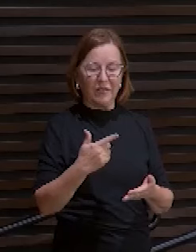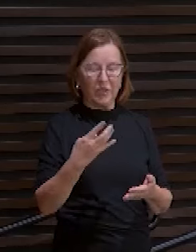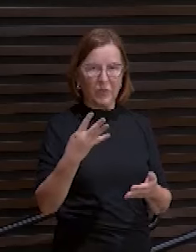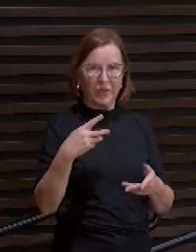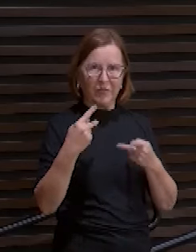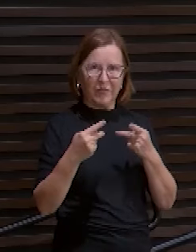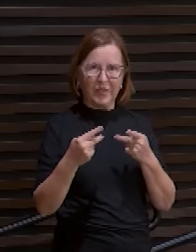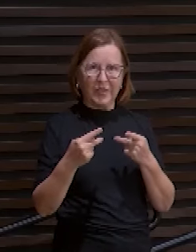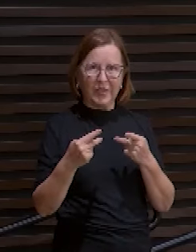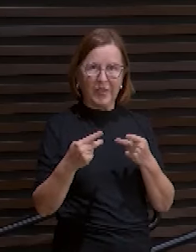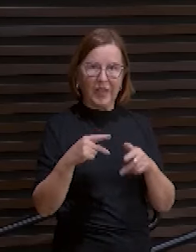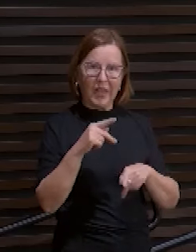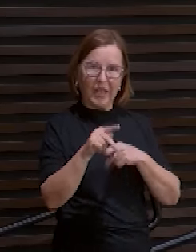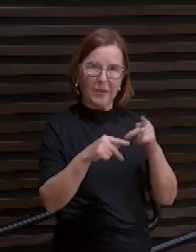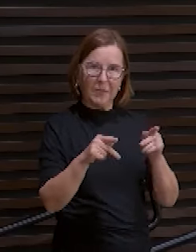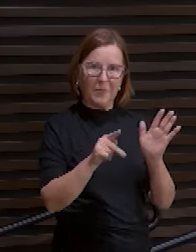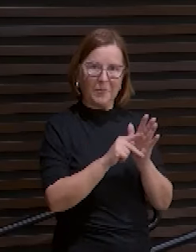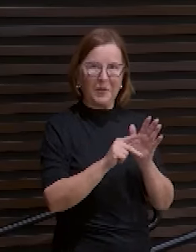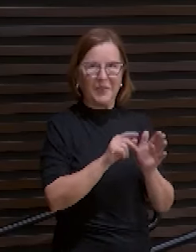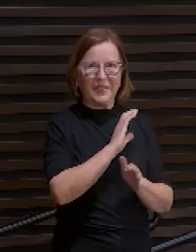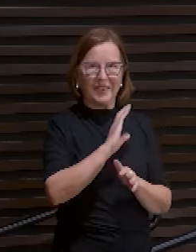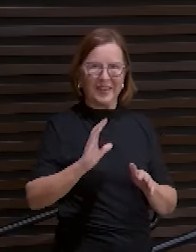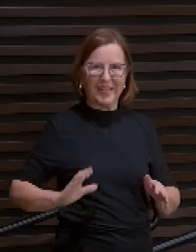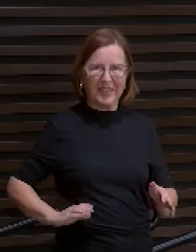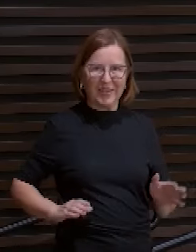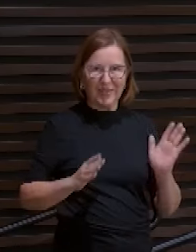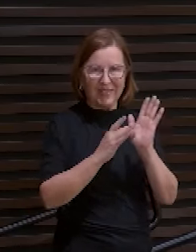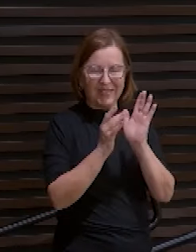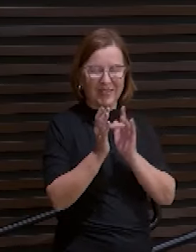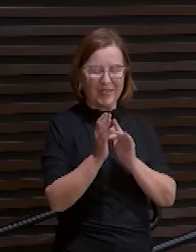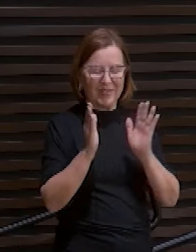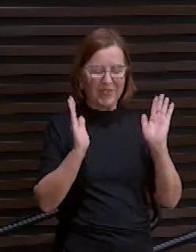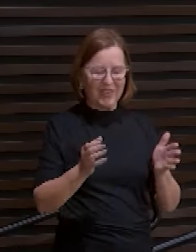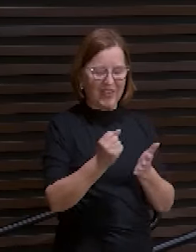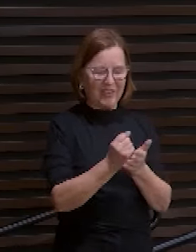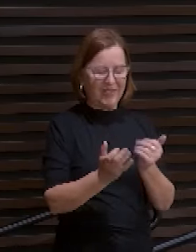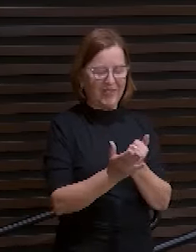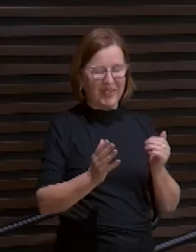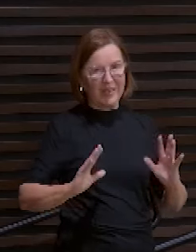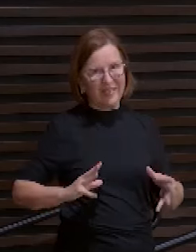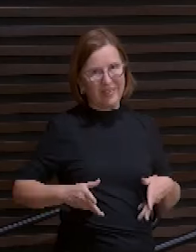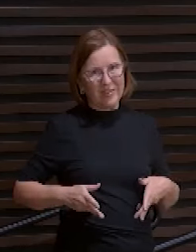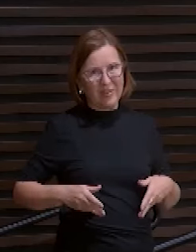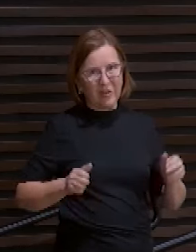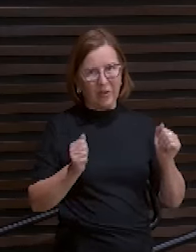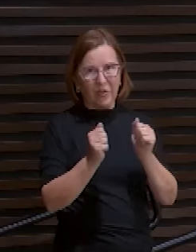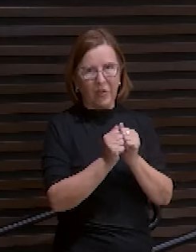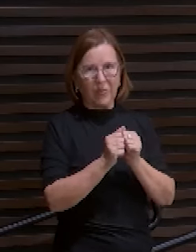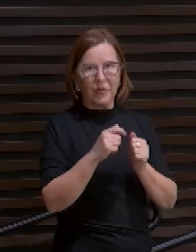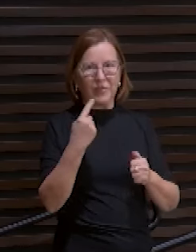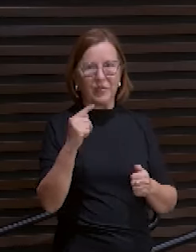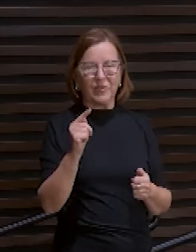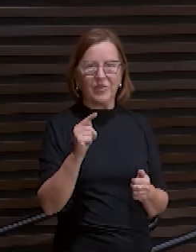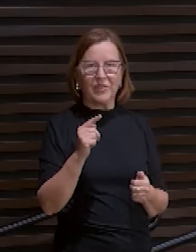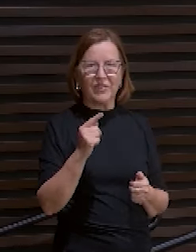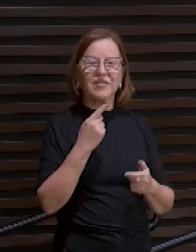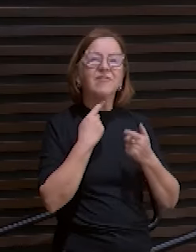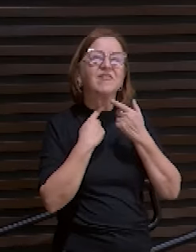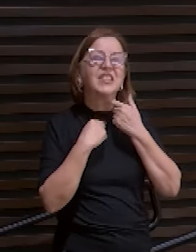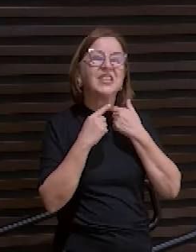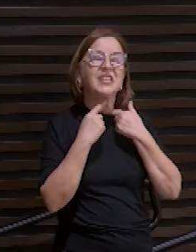e os que são de Cristo crucificaram a carne com as suas paixões e